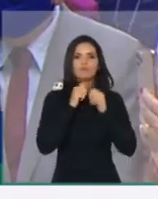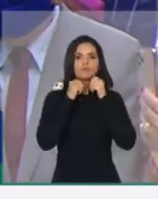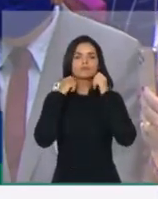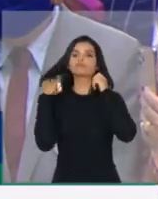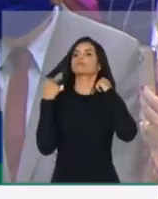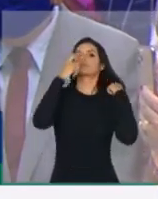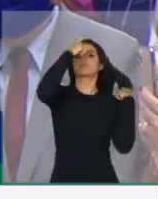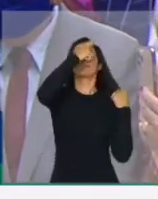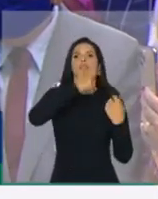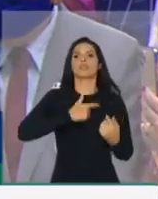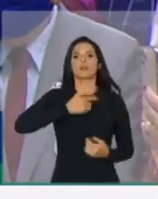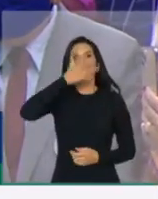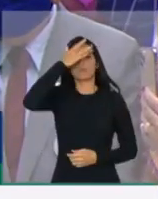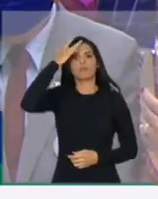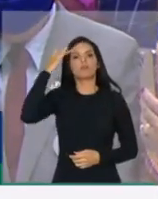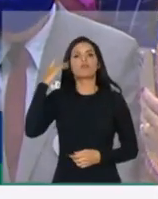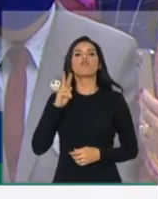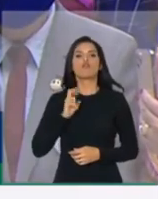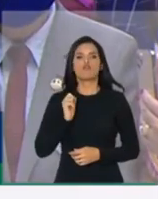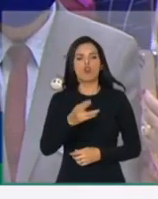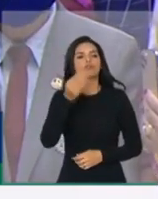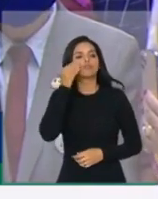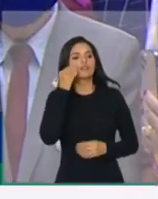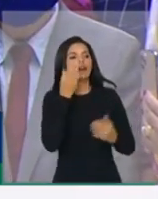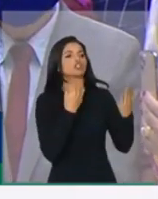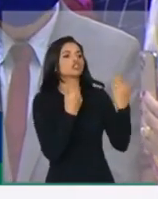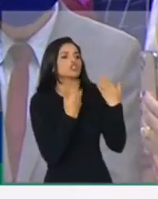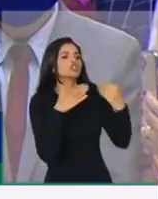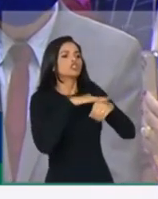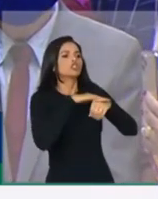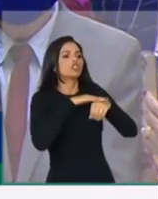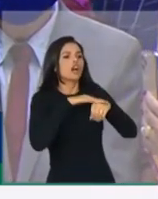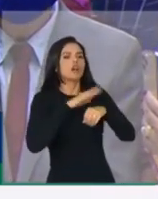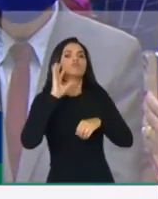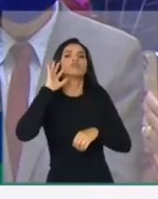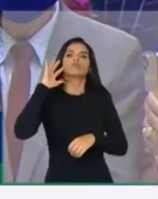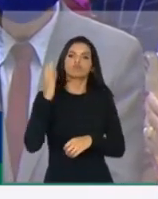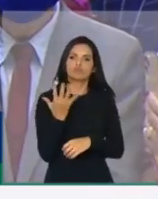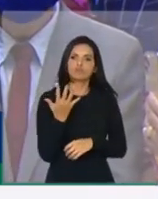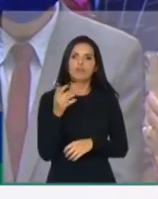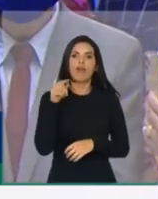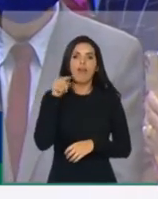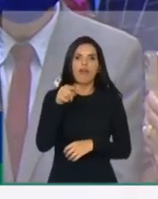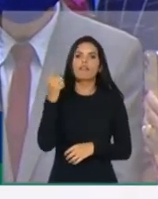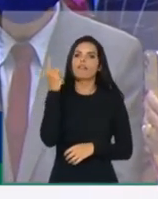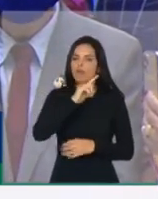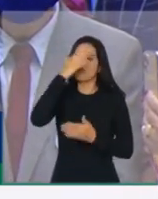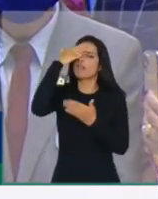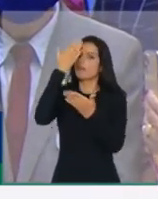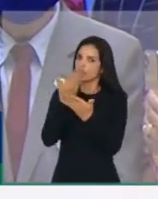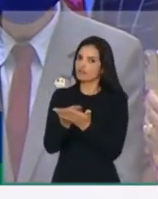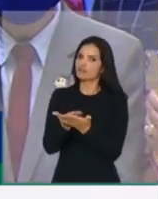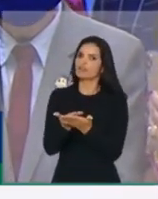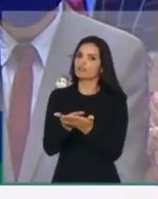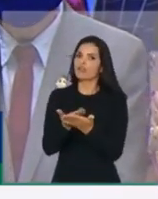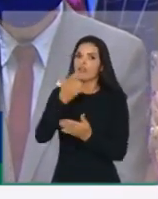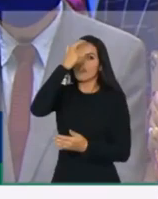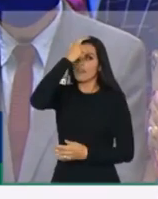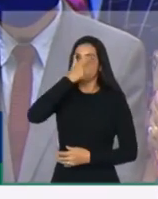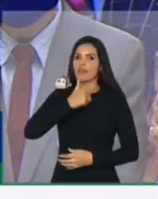Eu sou uma pessoa que buscará o diálogo e as soluções. É nessa equação que eu acredito.